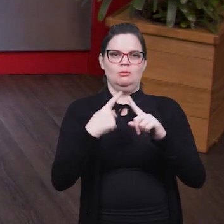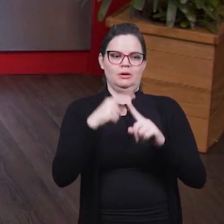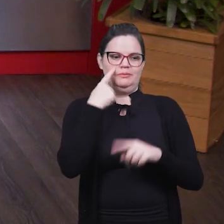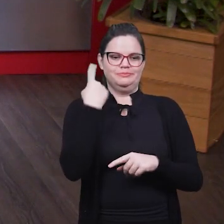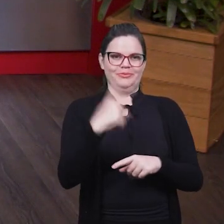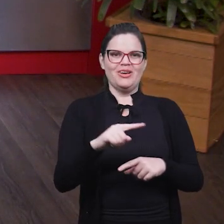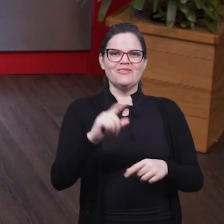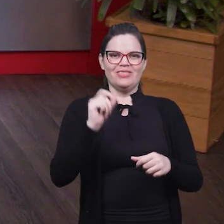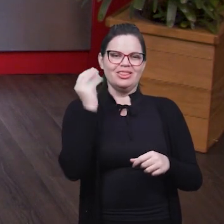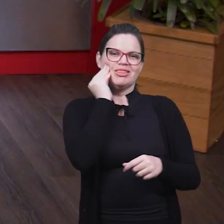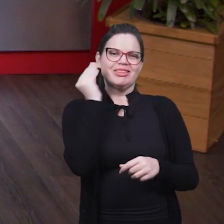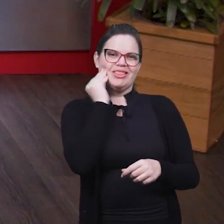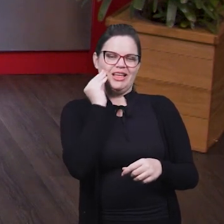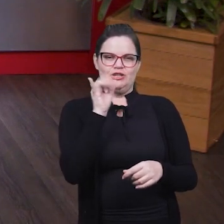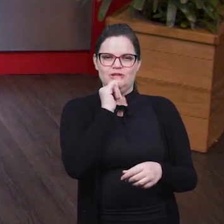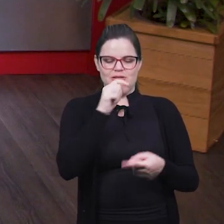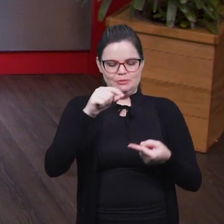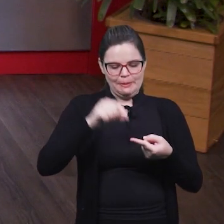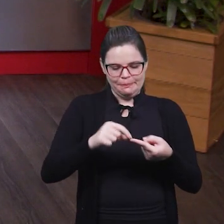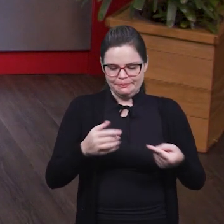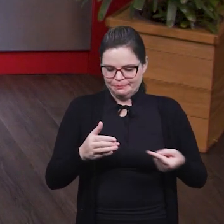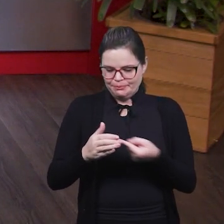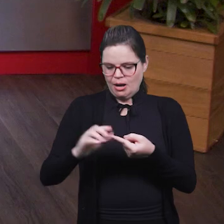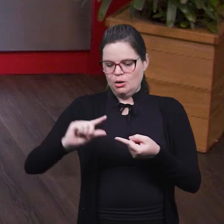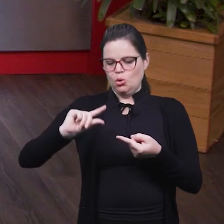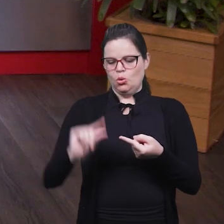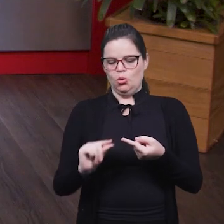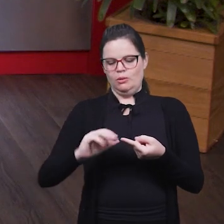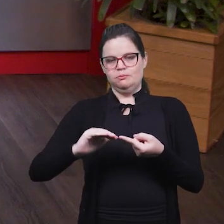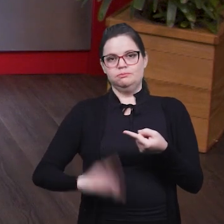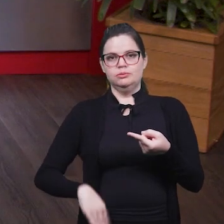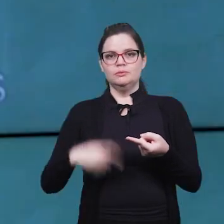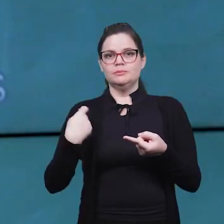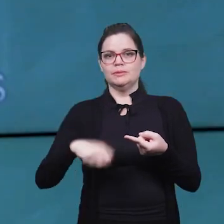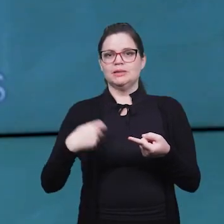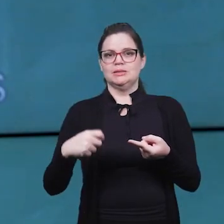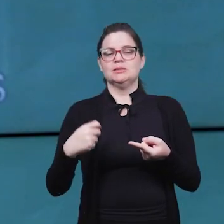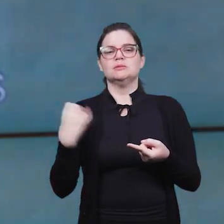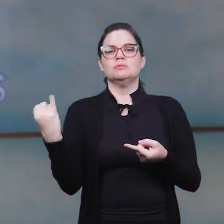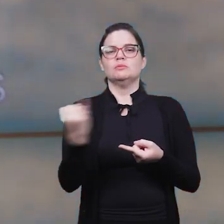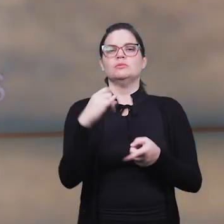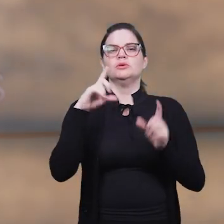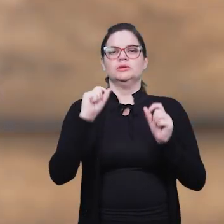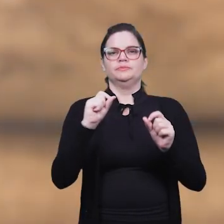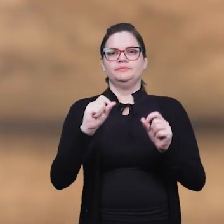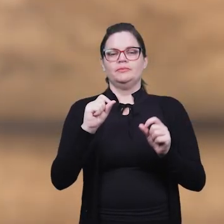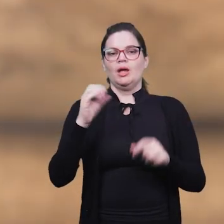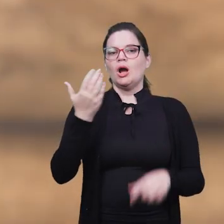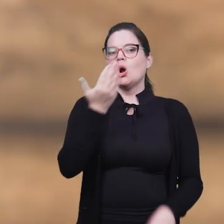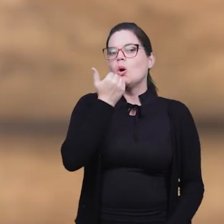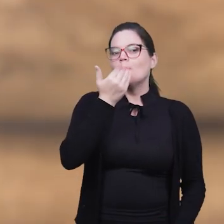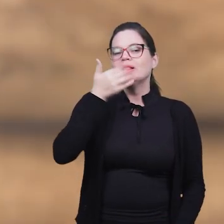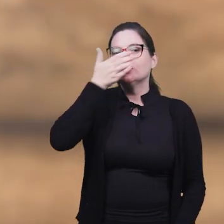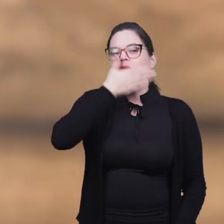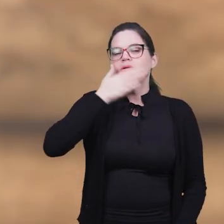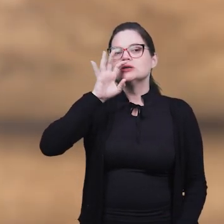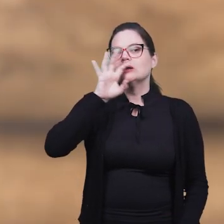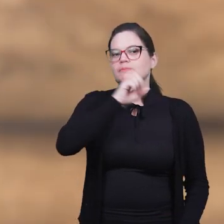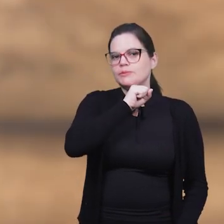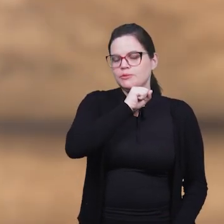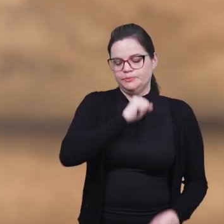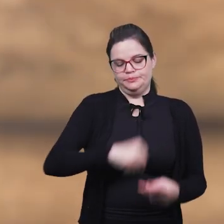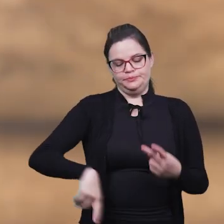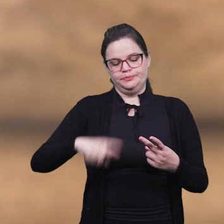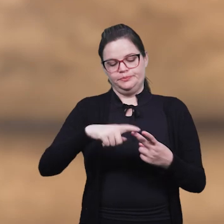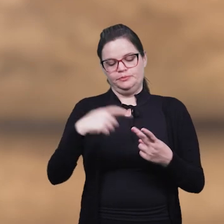de glicemia capilar, por exemplo, é importante seguir os passos. Fornecer açúcar rapidamente absorvível para